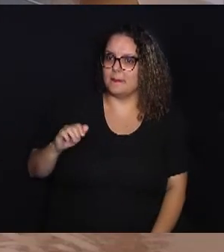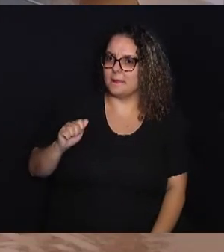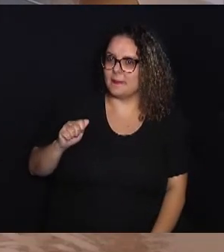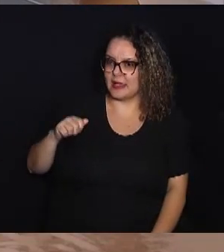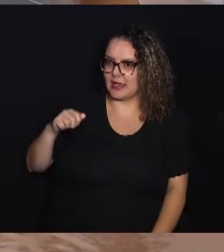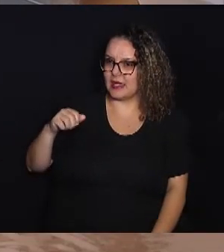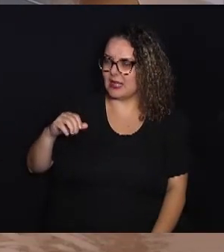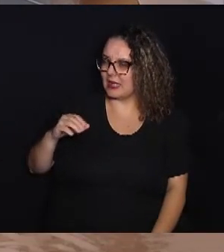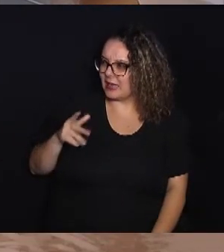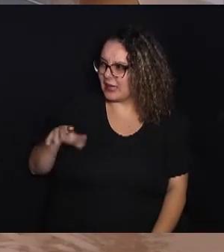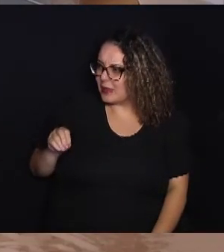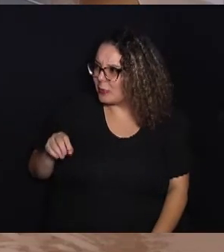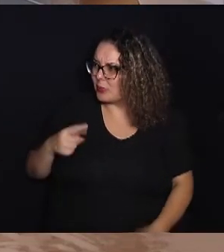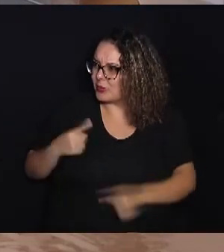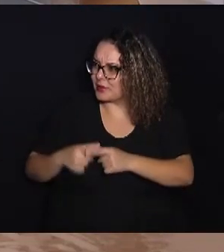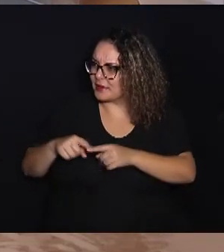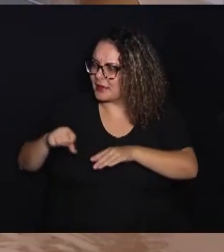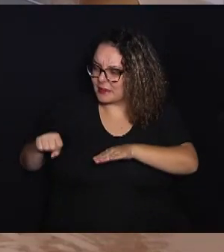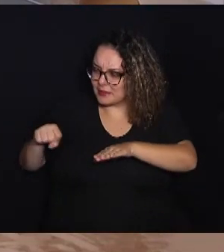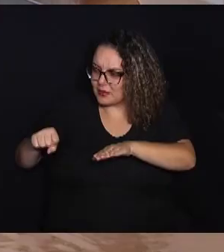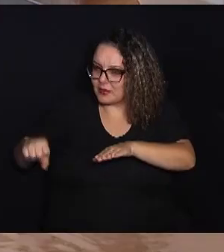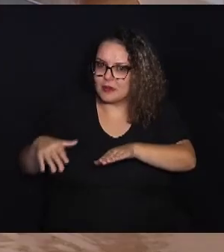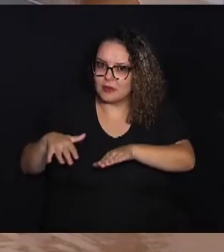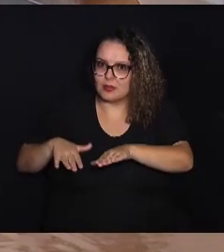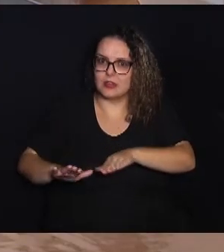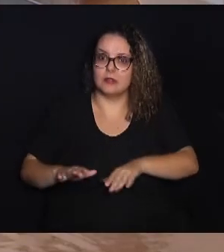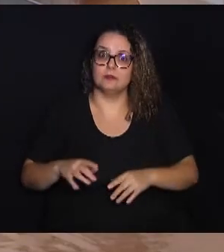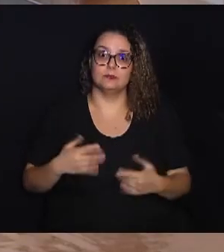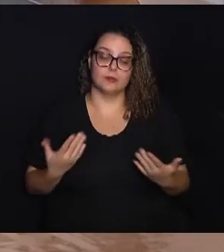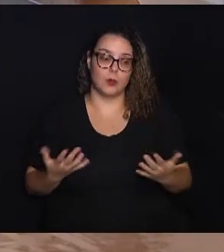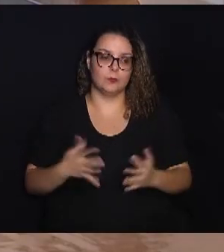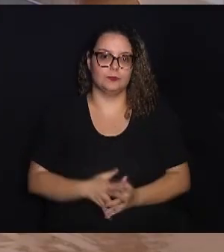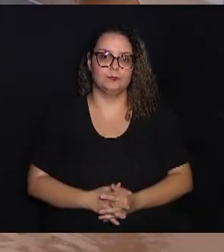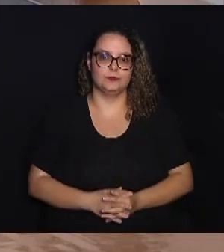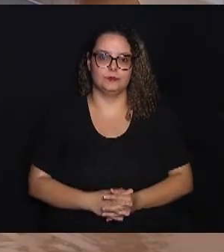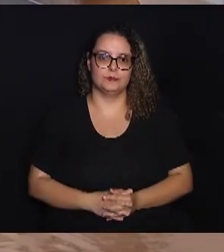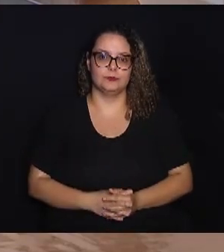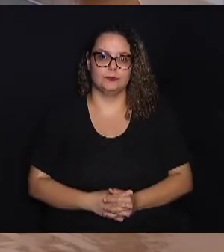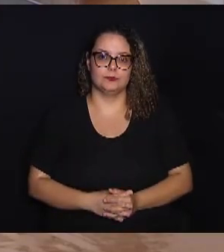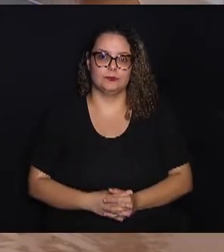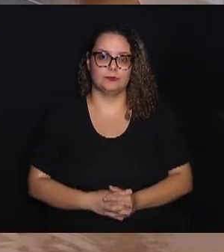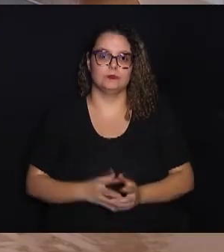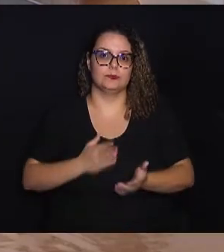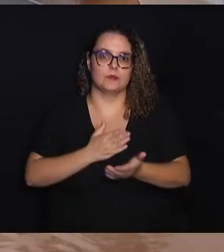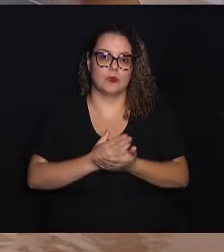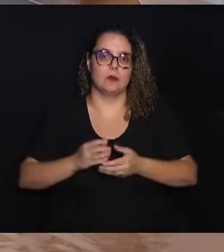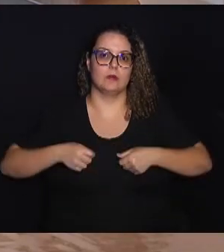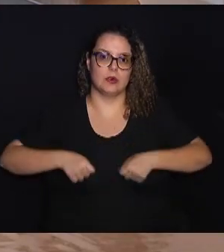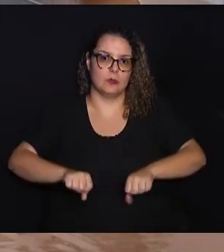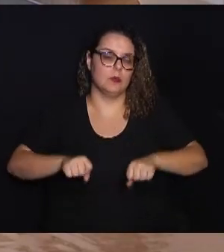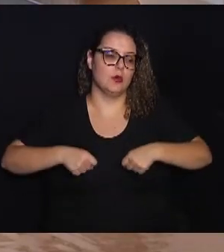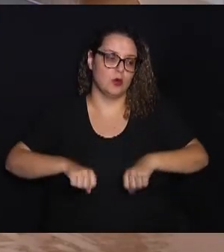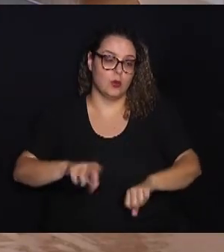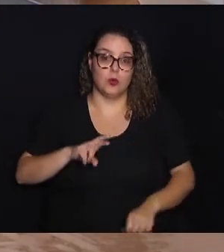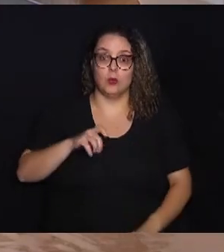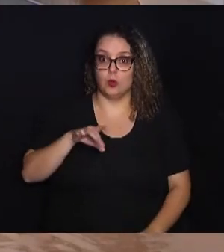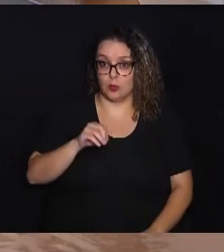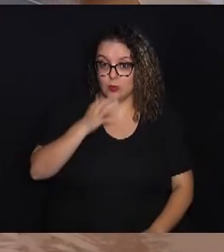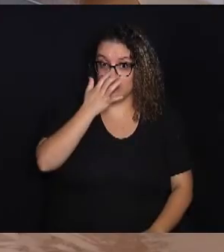tira um pouquinho aqui, ó, do excesso que fica uns farelinhos da massa. Vamos deixar esse aqui no